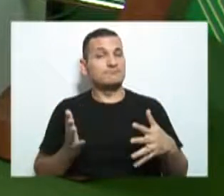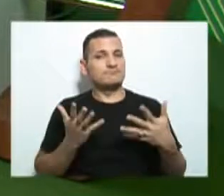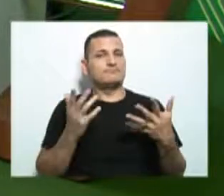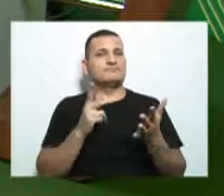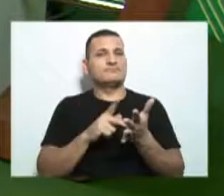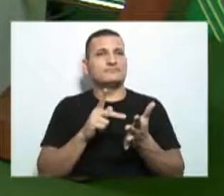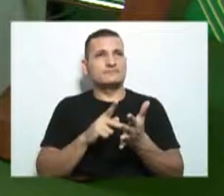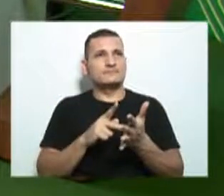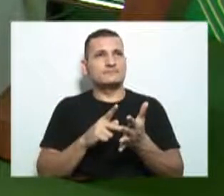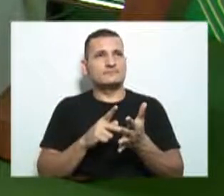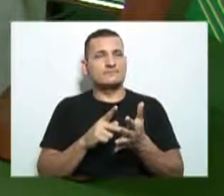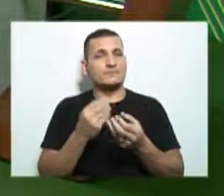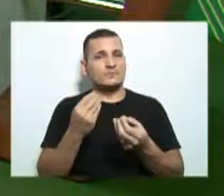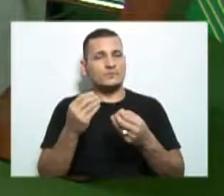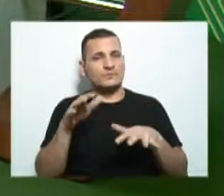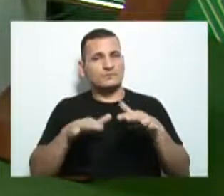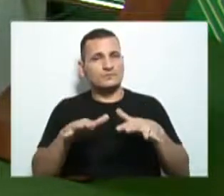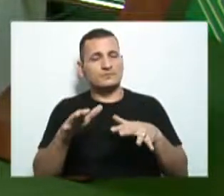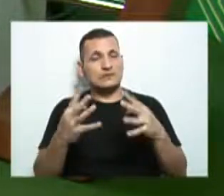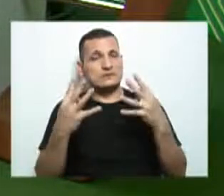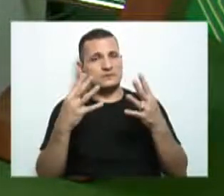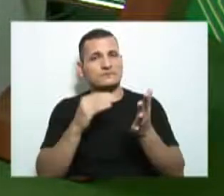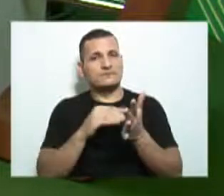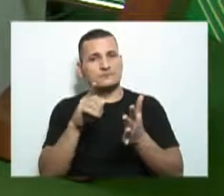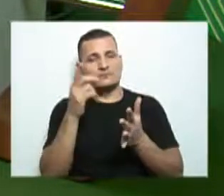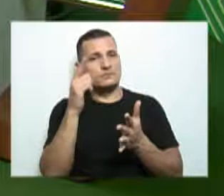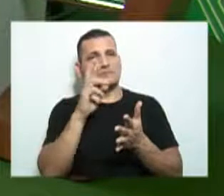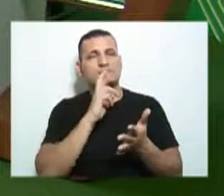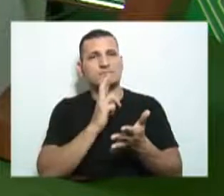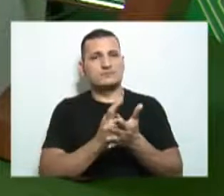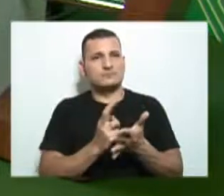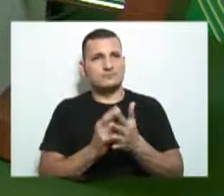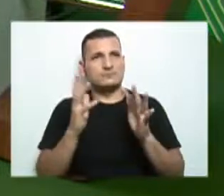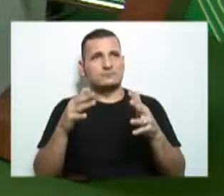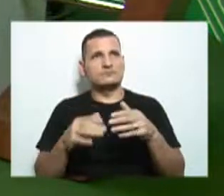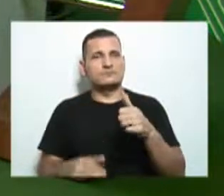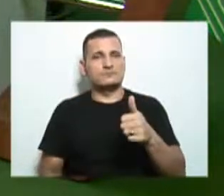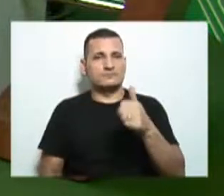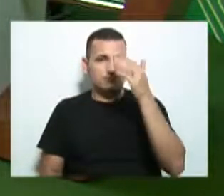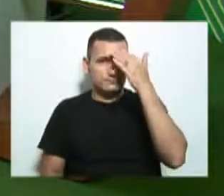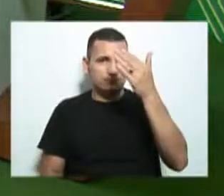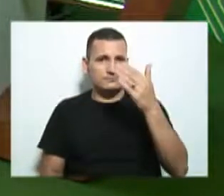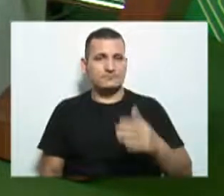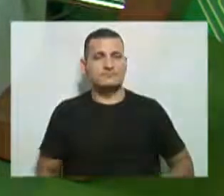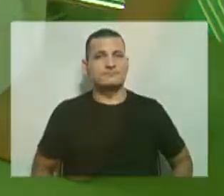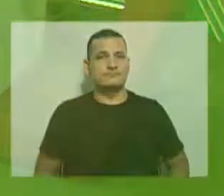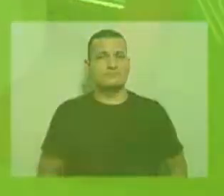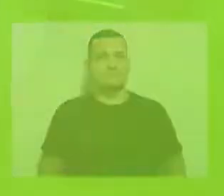Como pela falta de atenção não vai conseguir responder todas. Legal, obrigado!